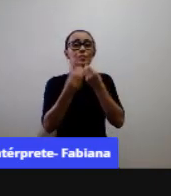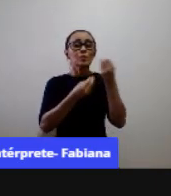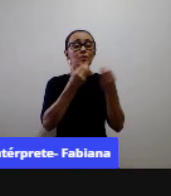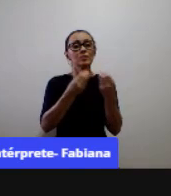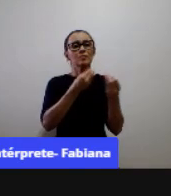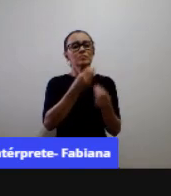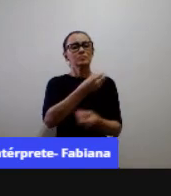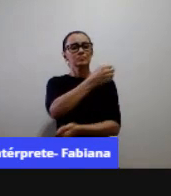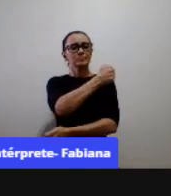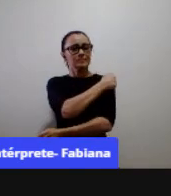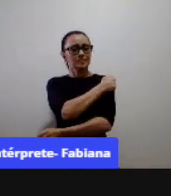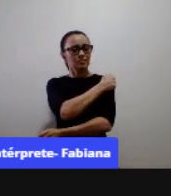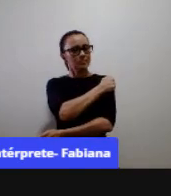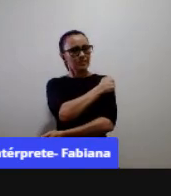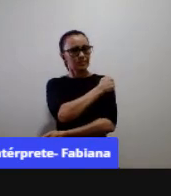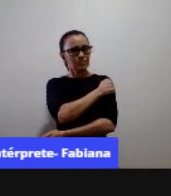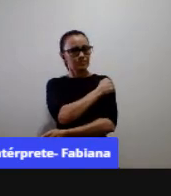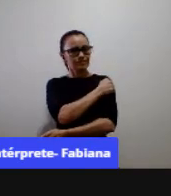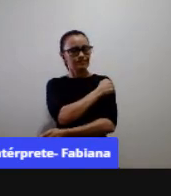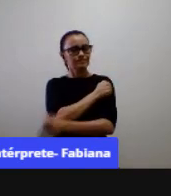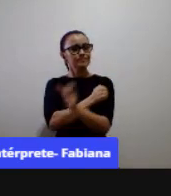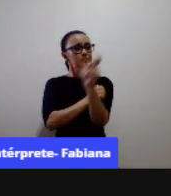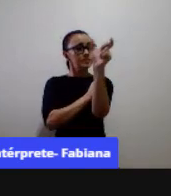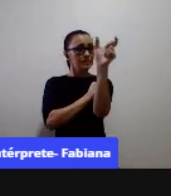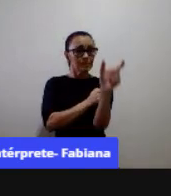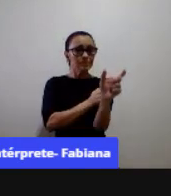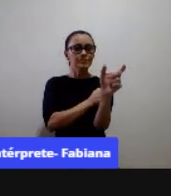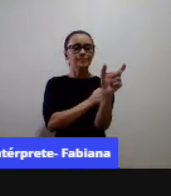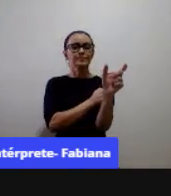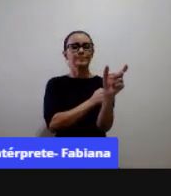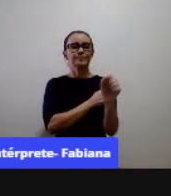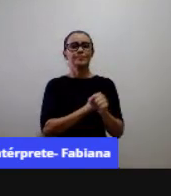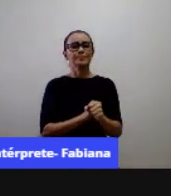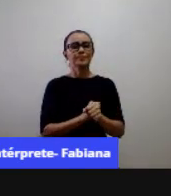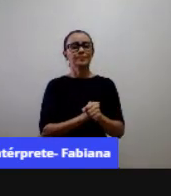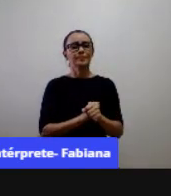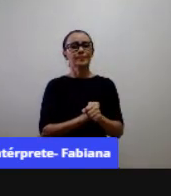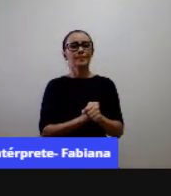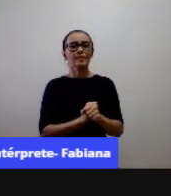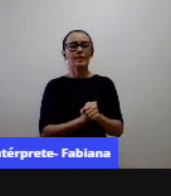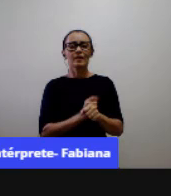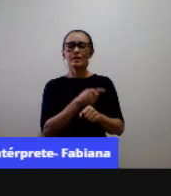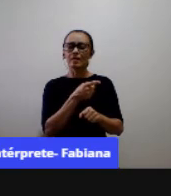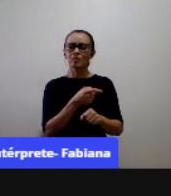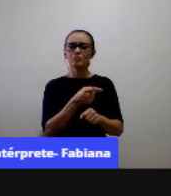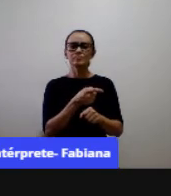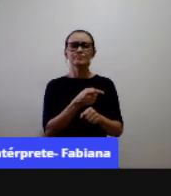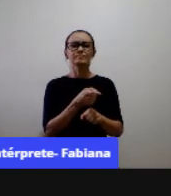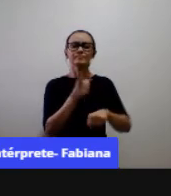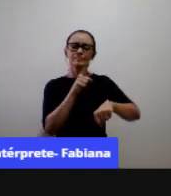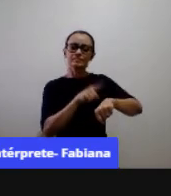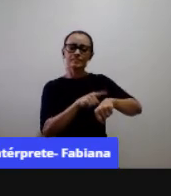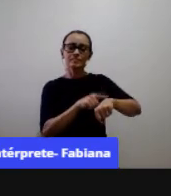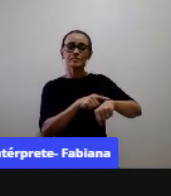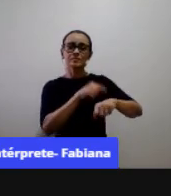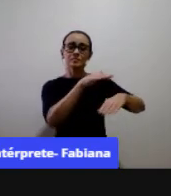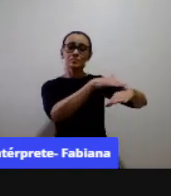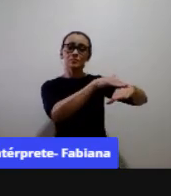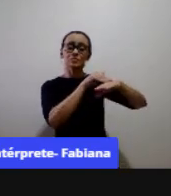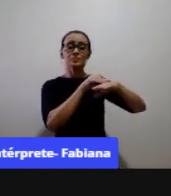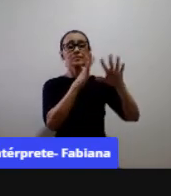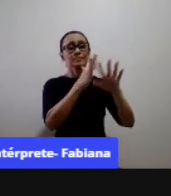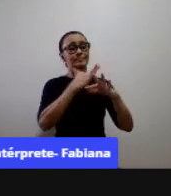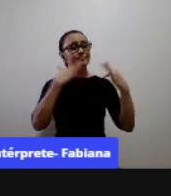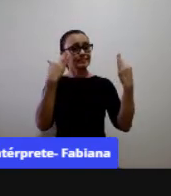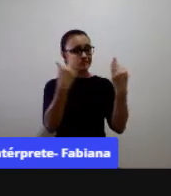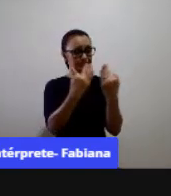daquele sujeito. Então, é um momento que a gente faz uma reunião com a família, solicita a